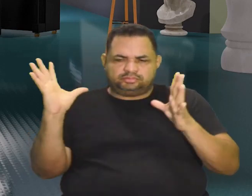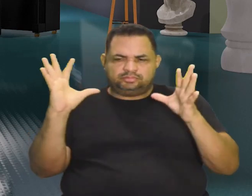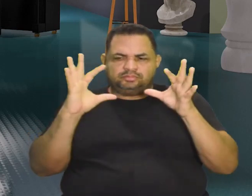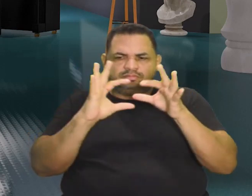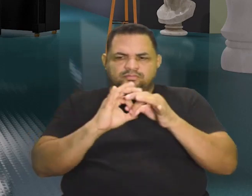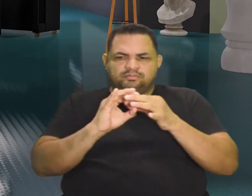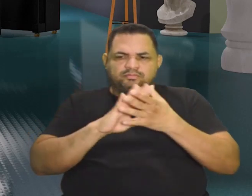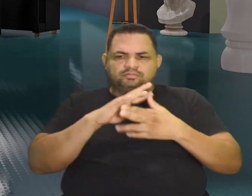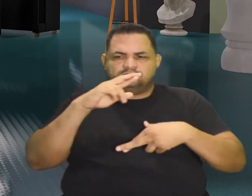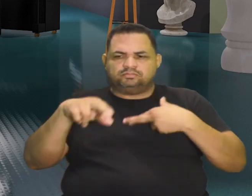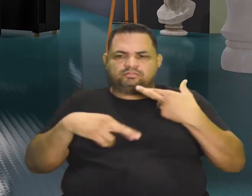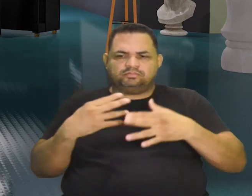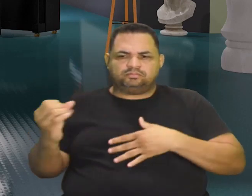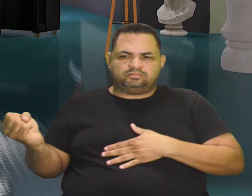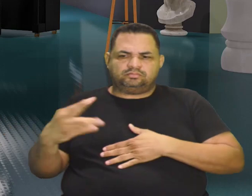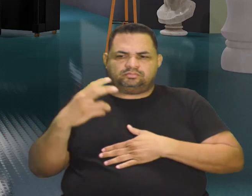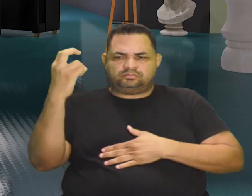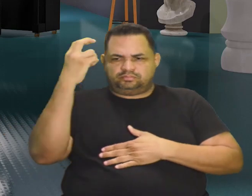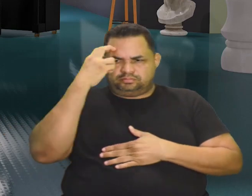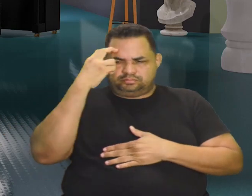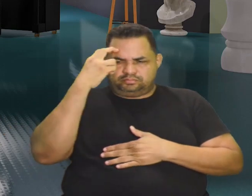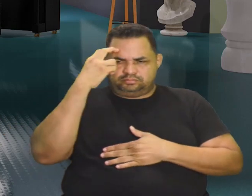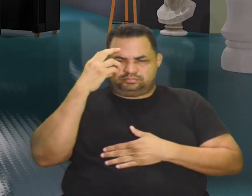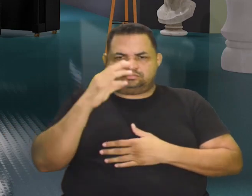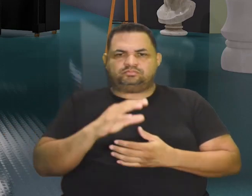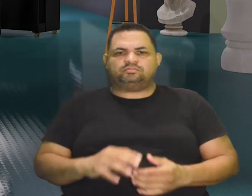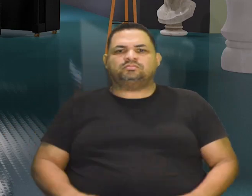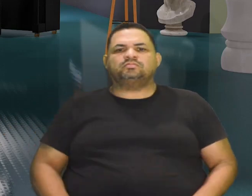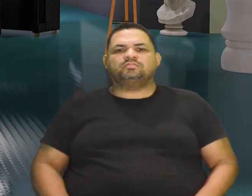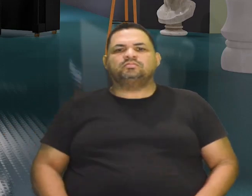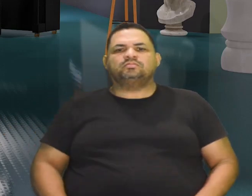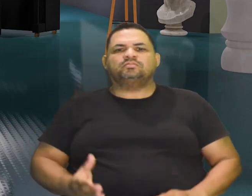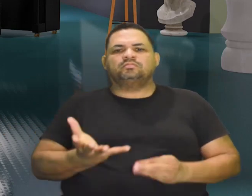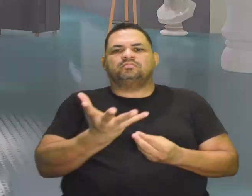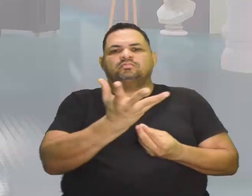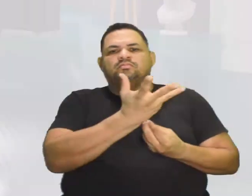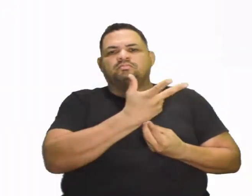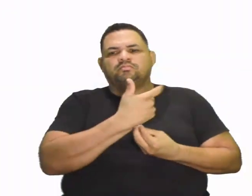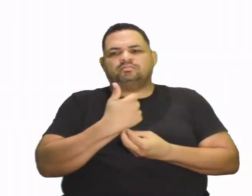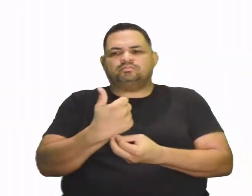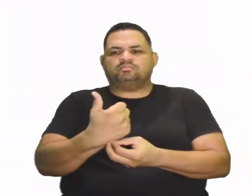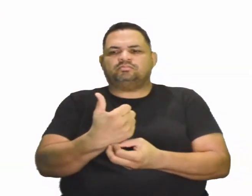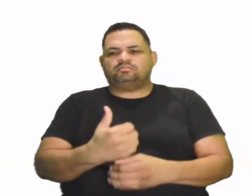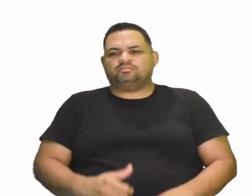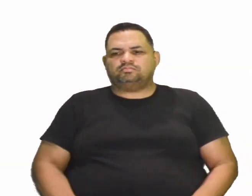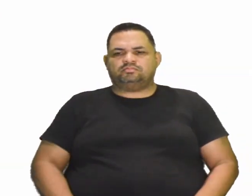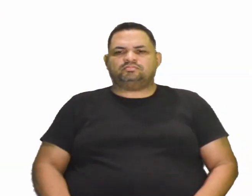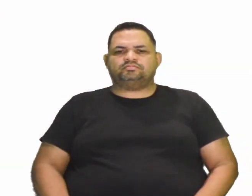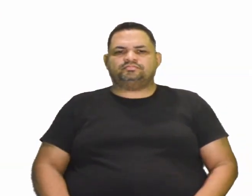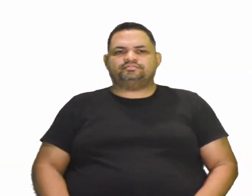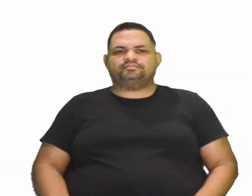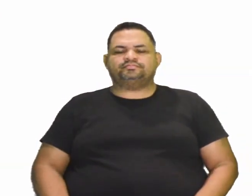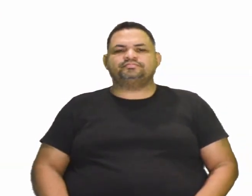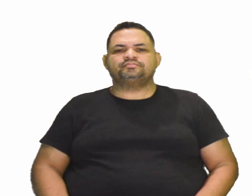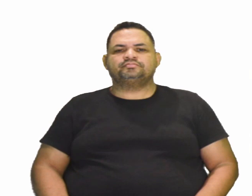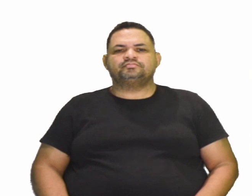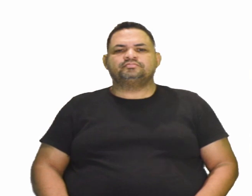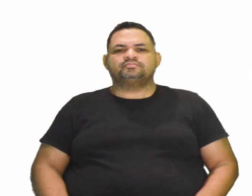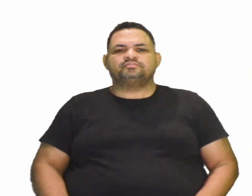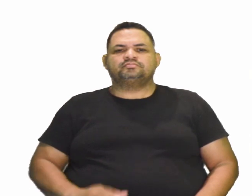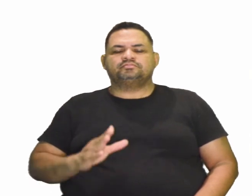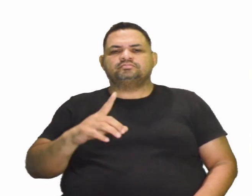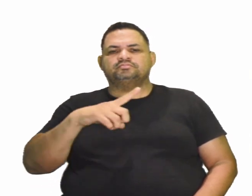do renascimento cultural, ou renascimento artístico. Vamos lá, dar início? Então, vocês já trouxe aqui